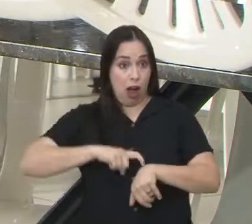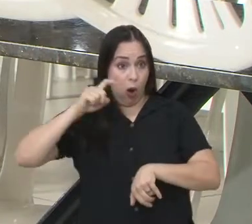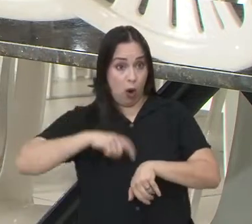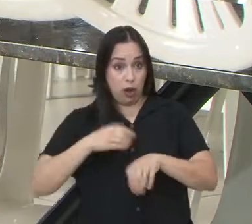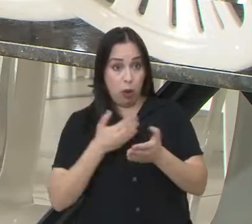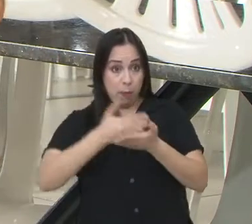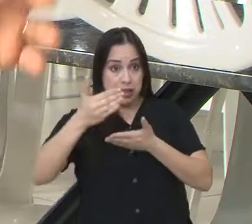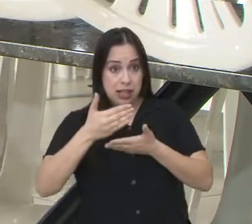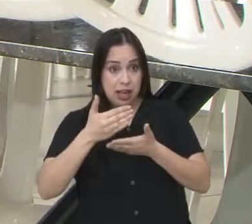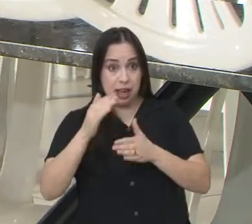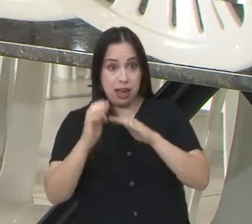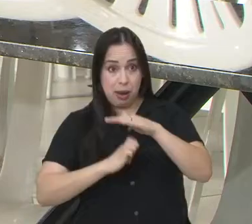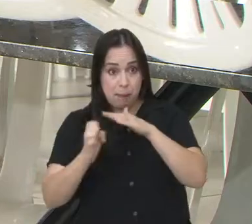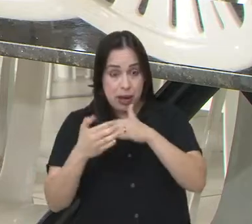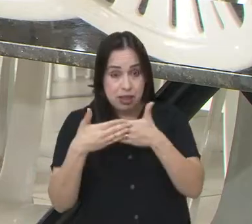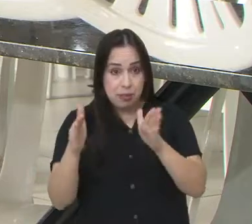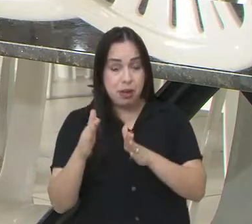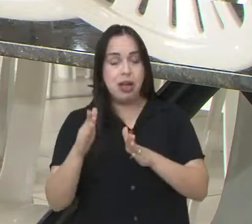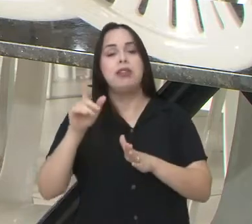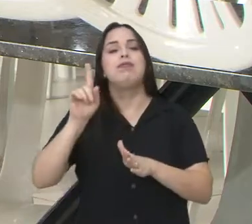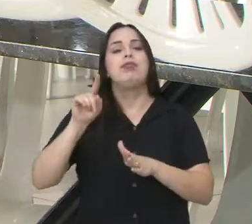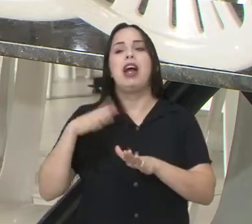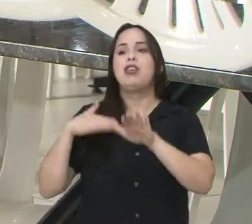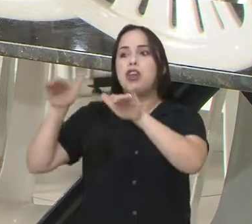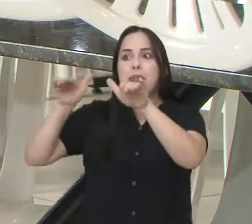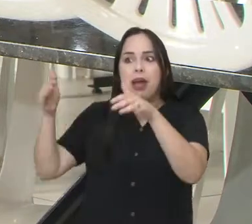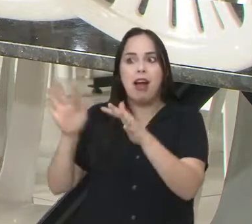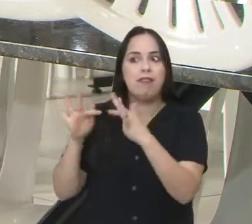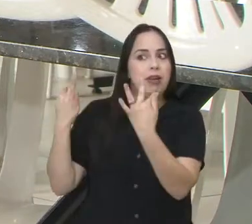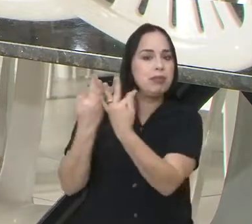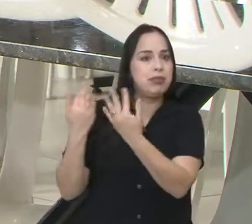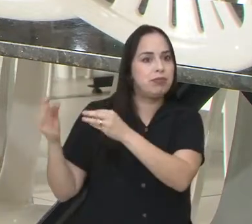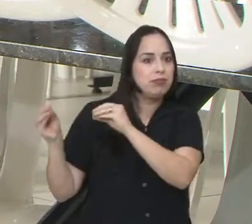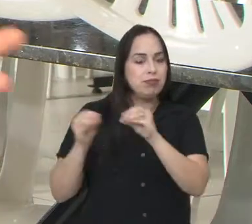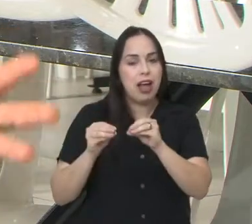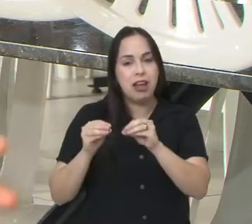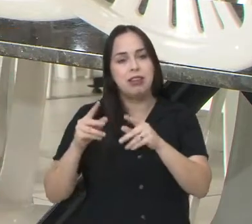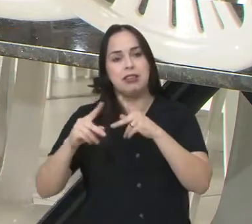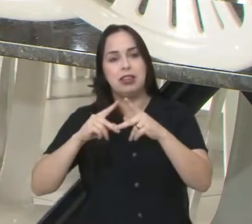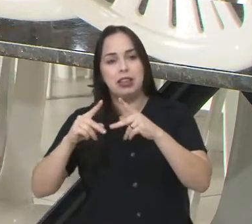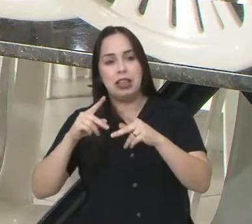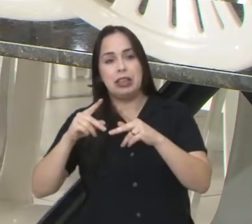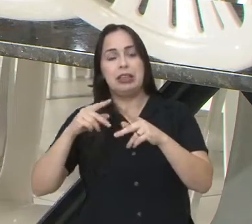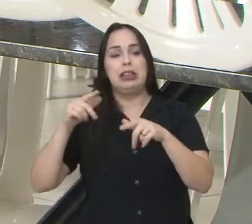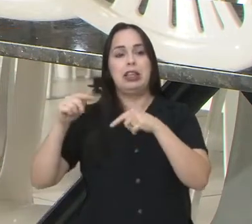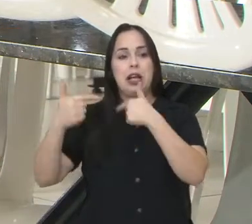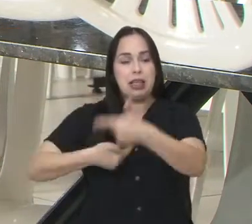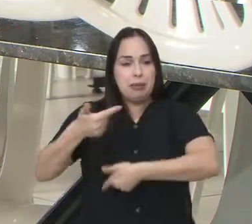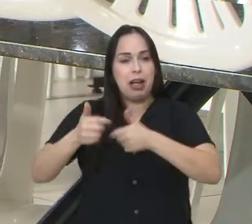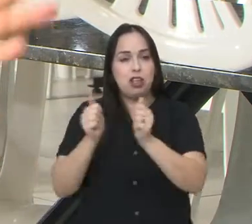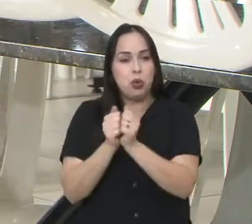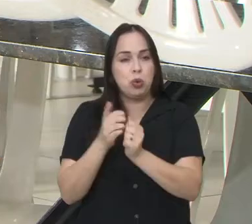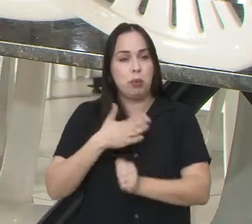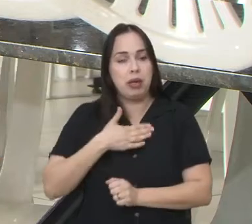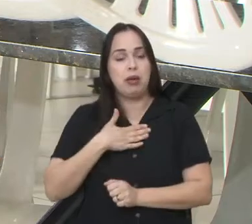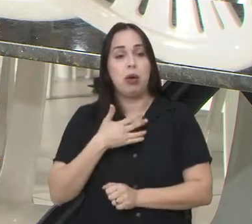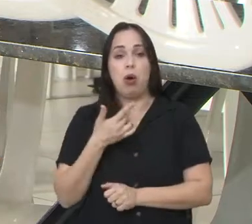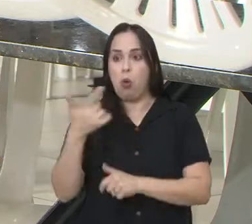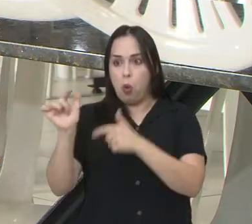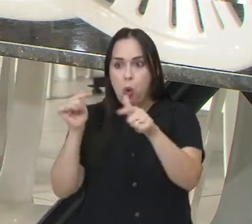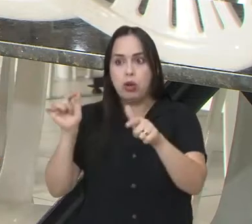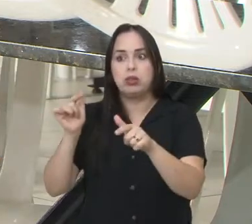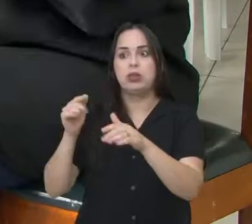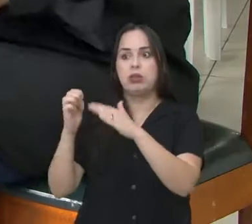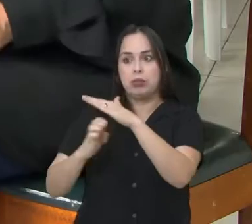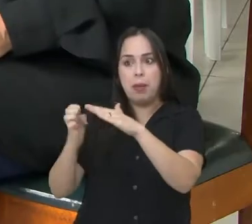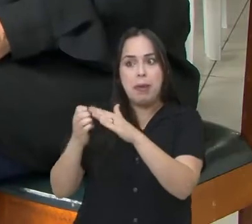trazendo a família para trabalhar comigo. E hoje a família inteira trabalha. Uma parte trabalha comigo, outra parte empreenderam também e estão tocando a